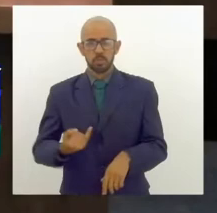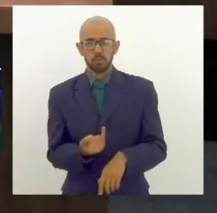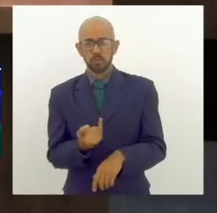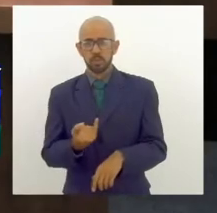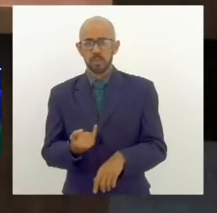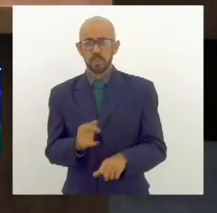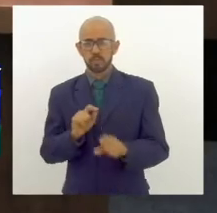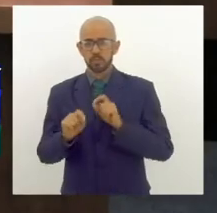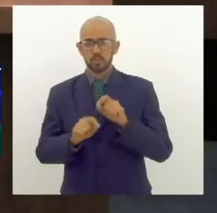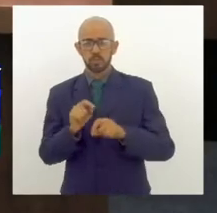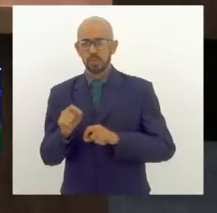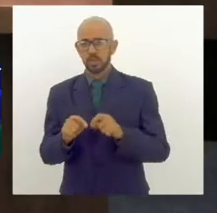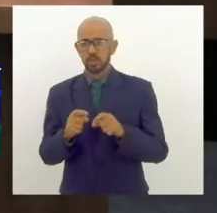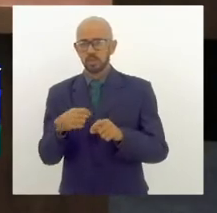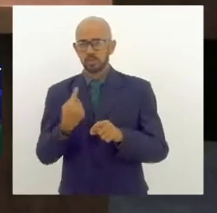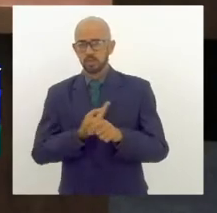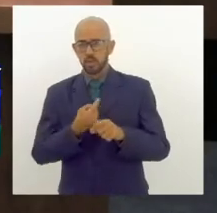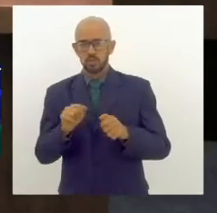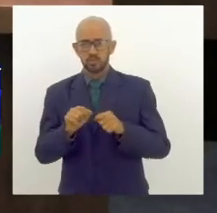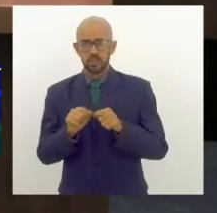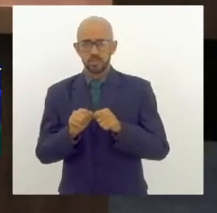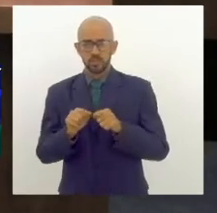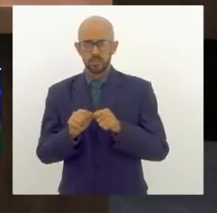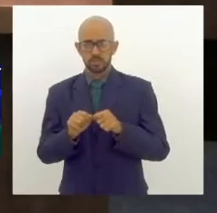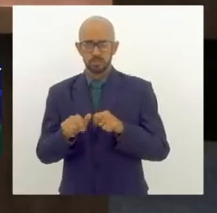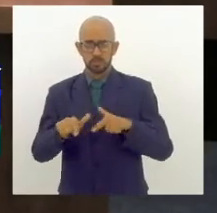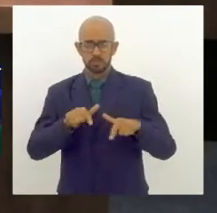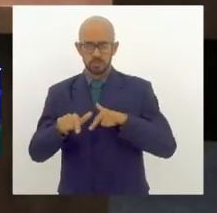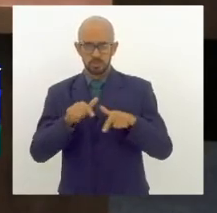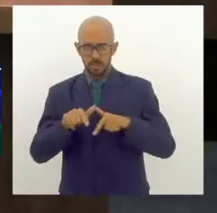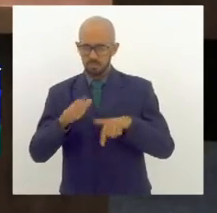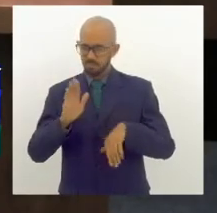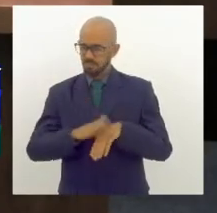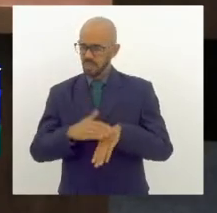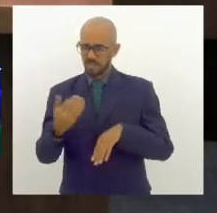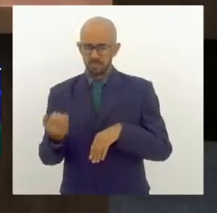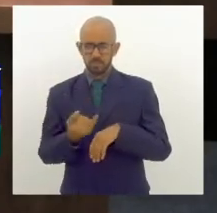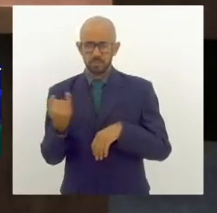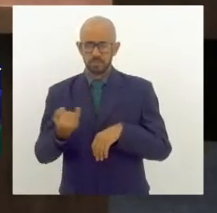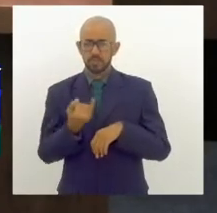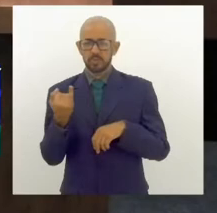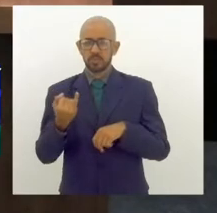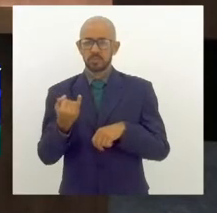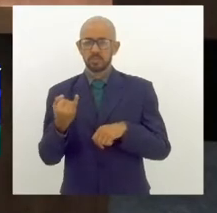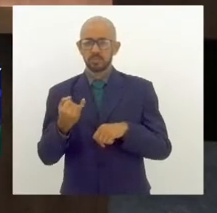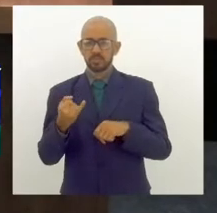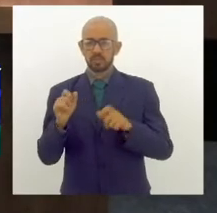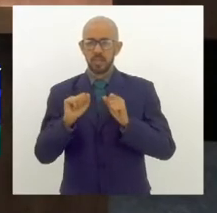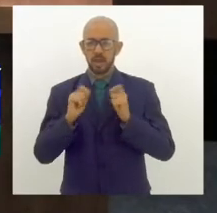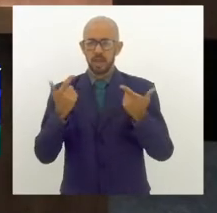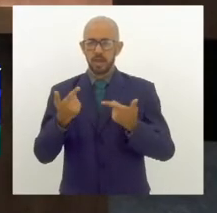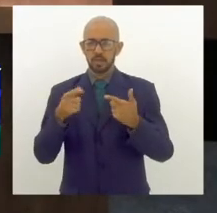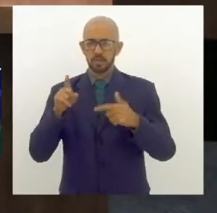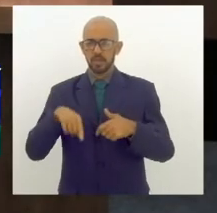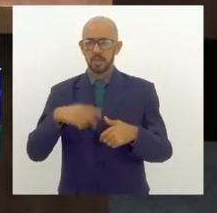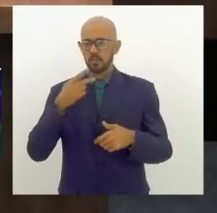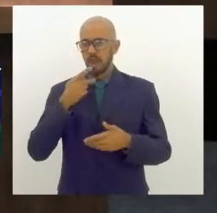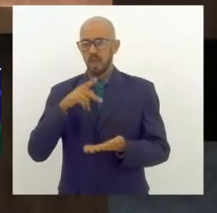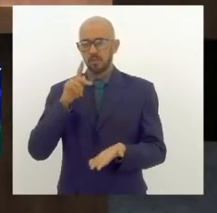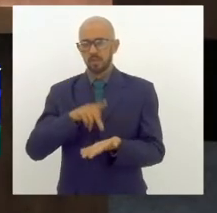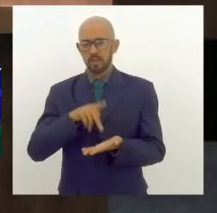gente fazer o dever mais importante de uma casa legislativa, que é falar a